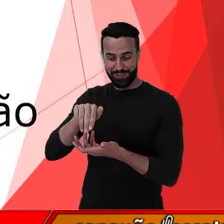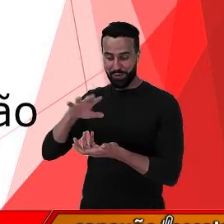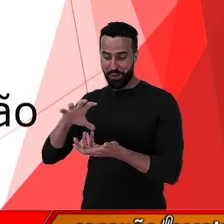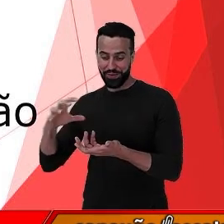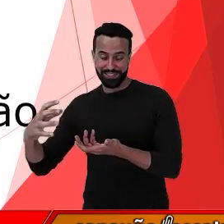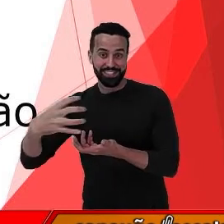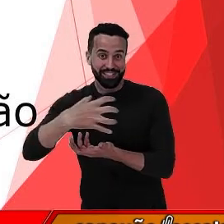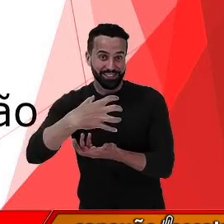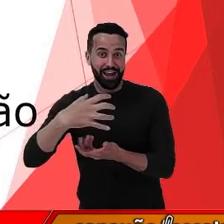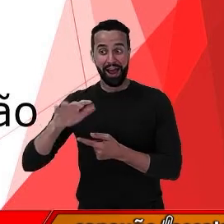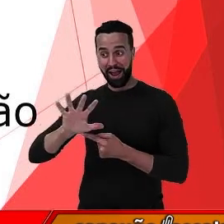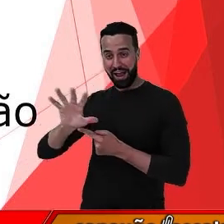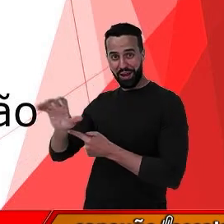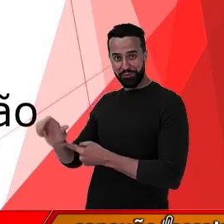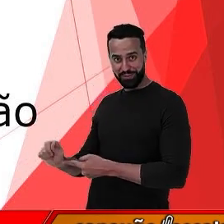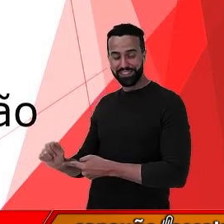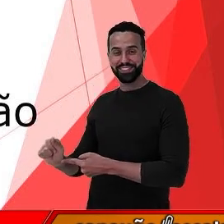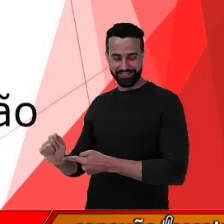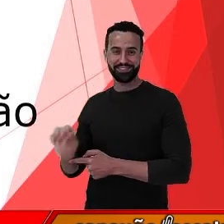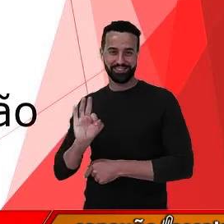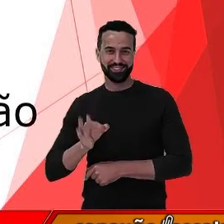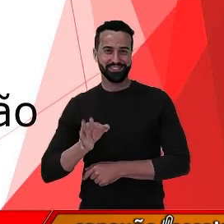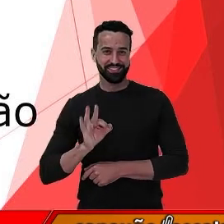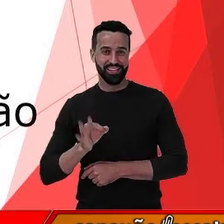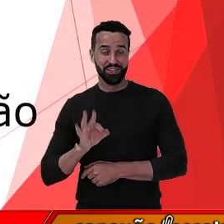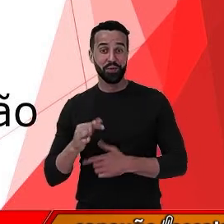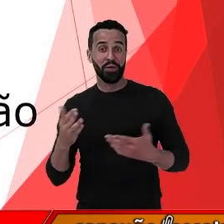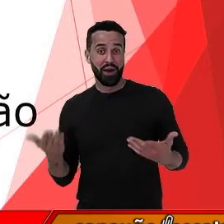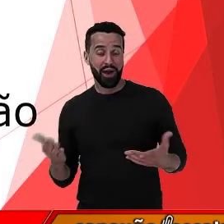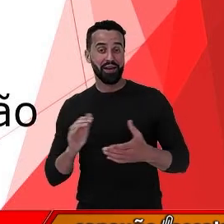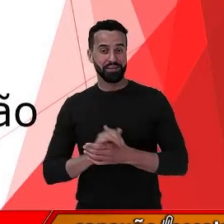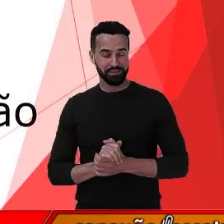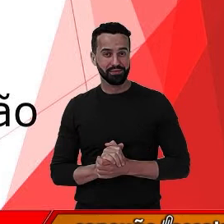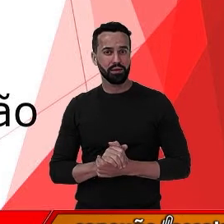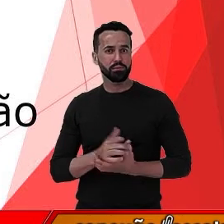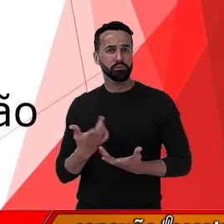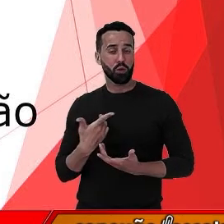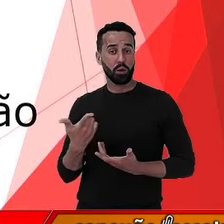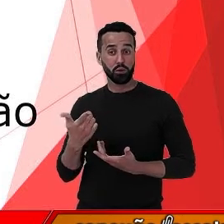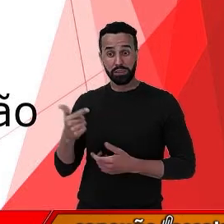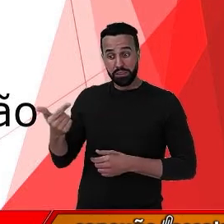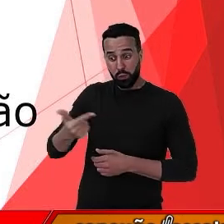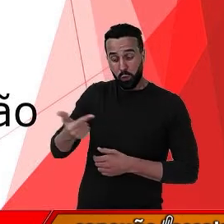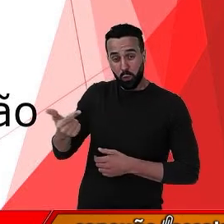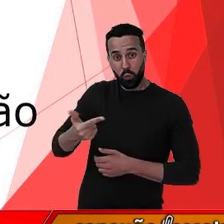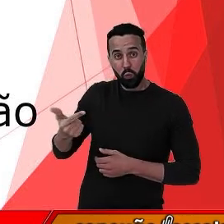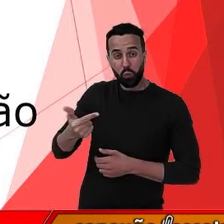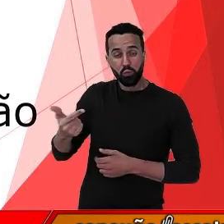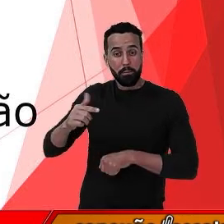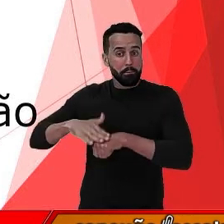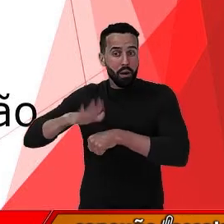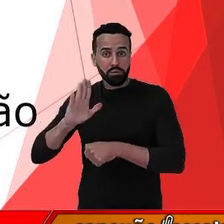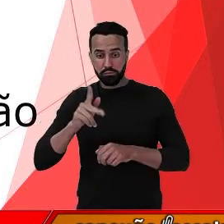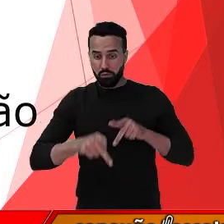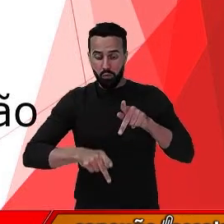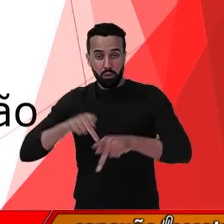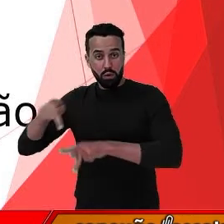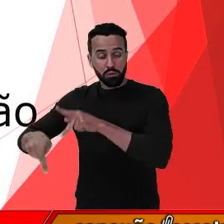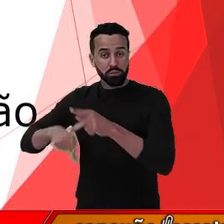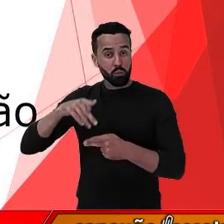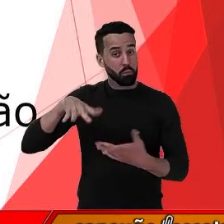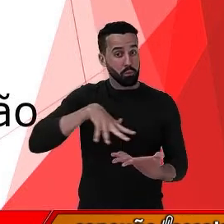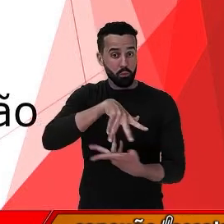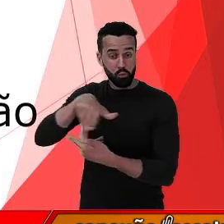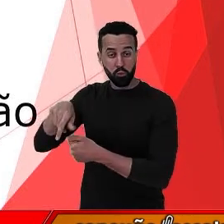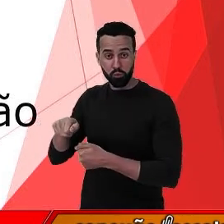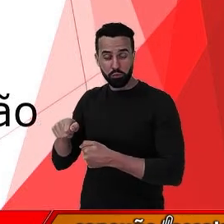a África é um continente. E é o segundo continente mais populoso do mundo, ficando